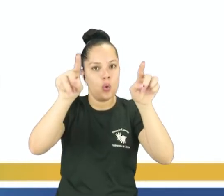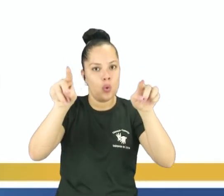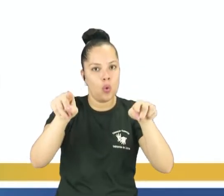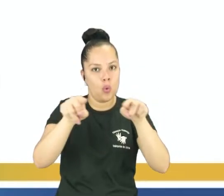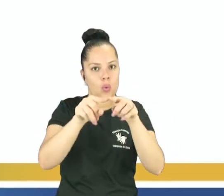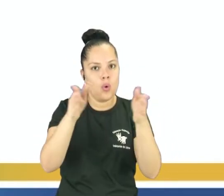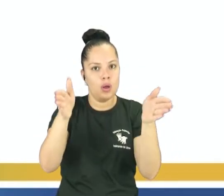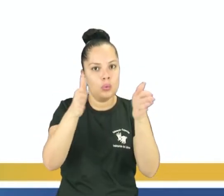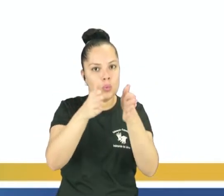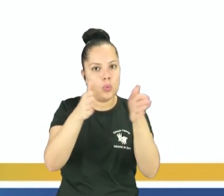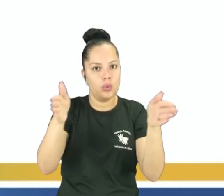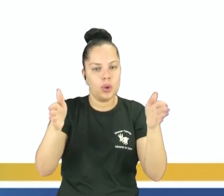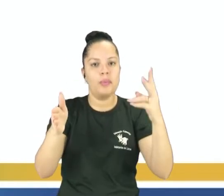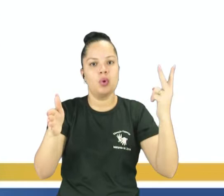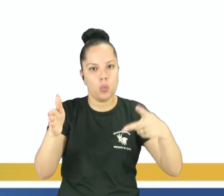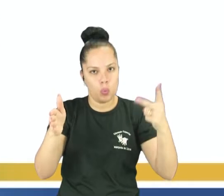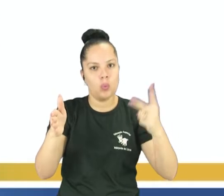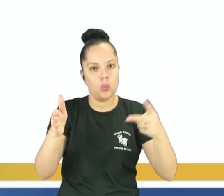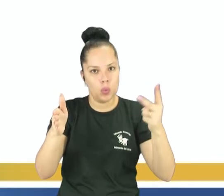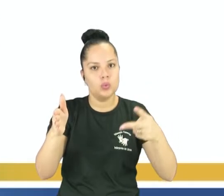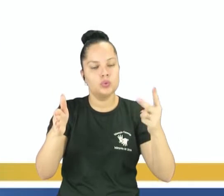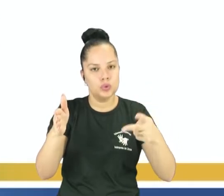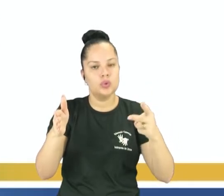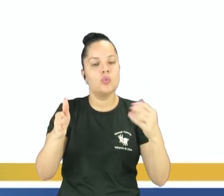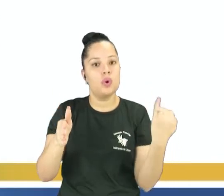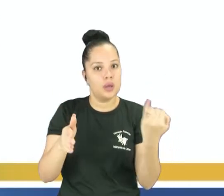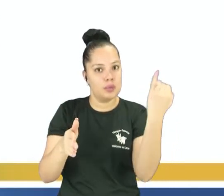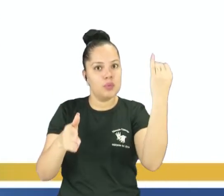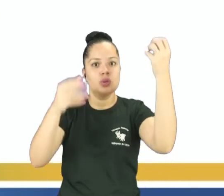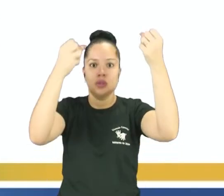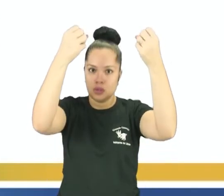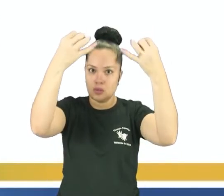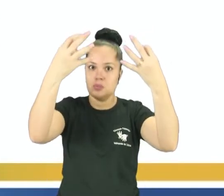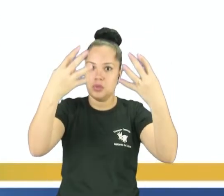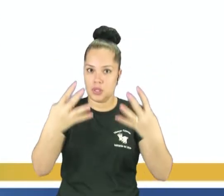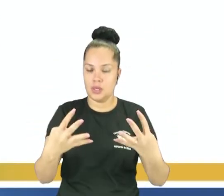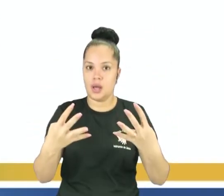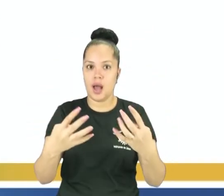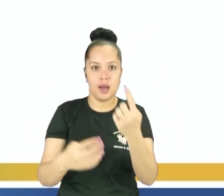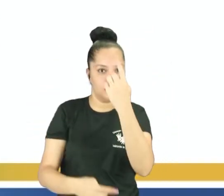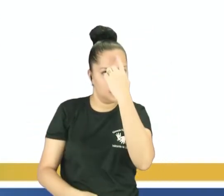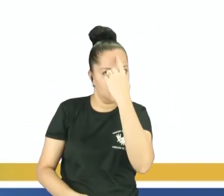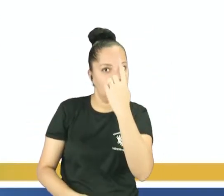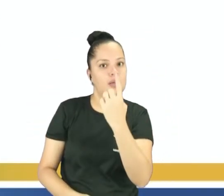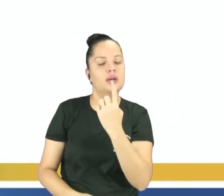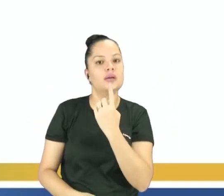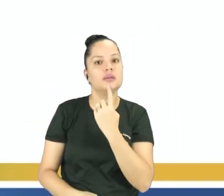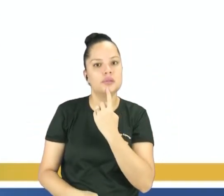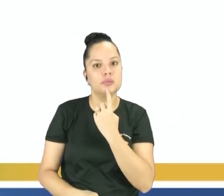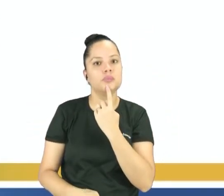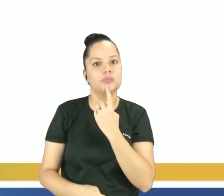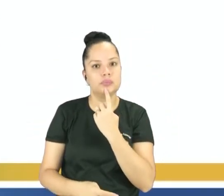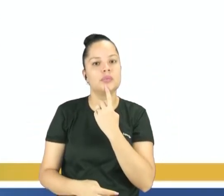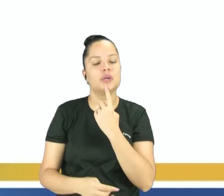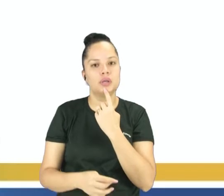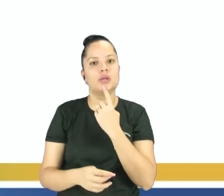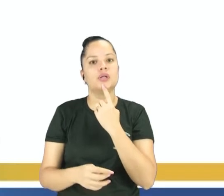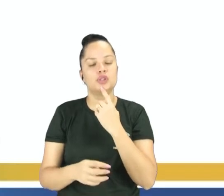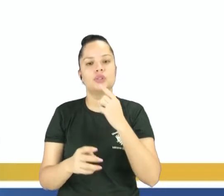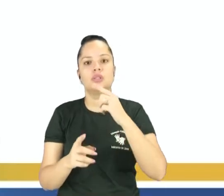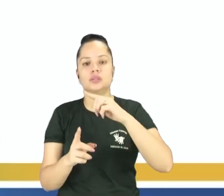É válido salientar que os pontos de uma figura que está submetida a uma rotação ficam sujeitos a diferentes raios de